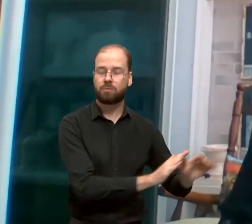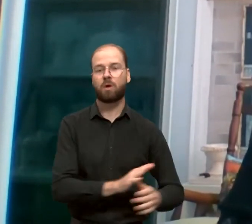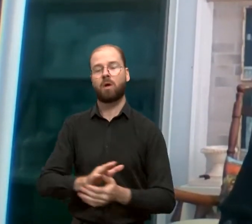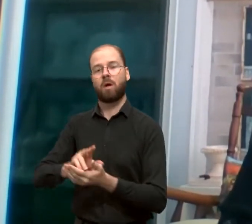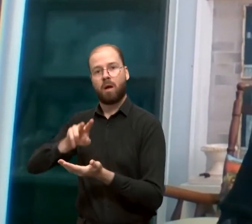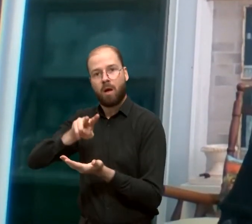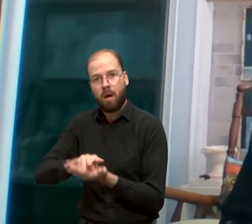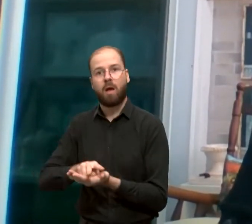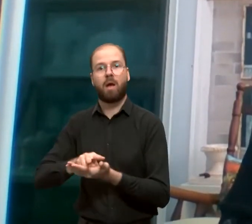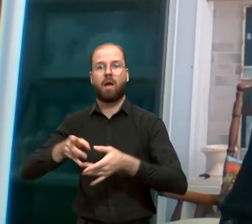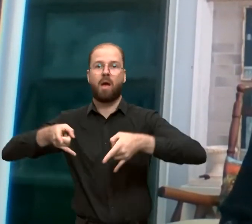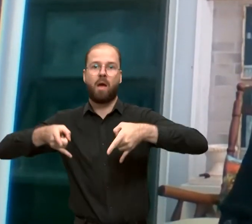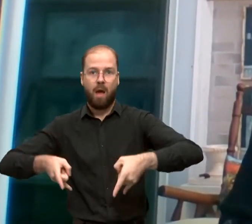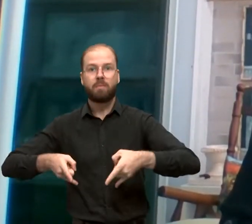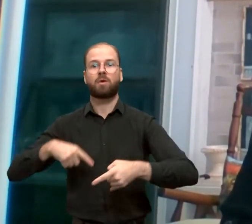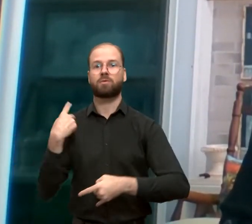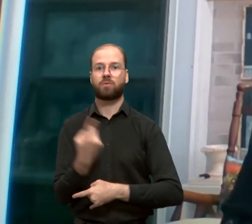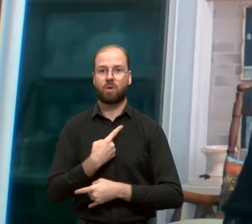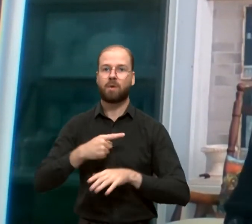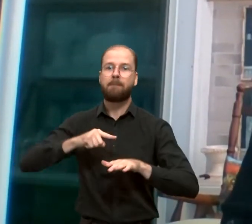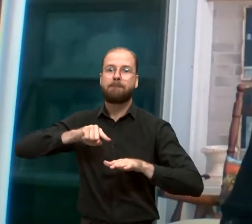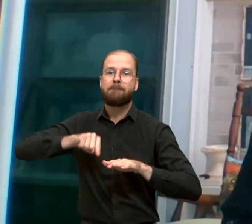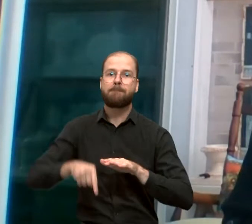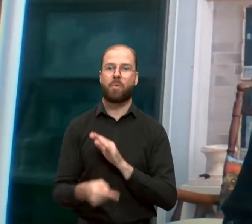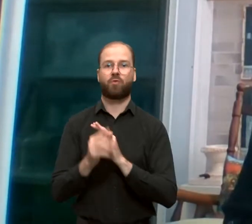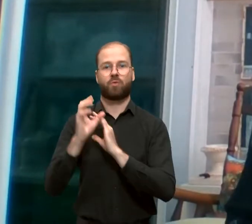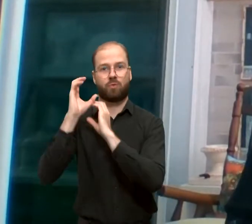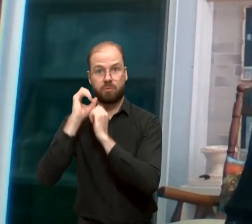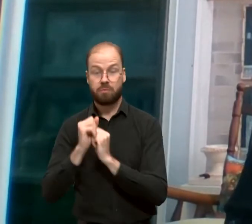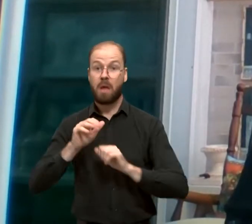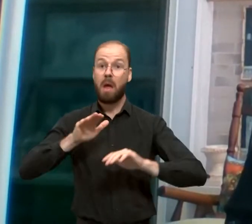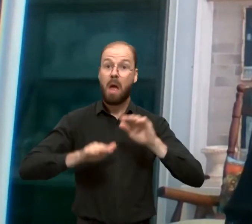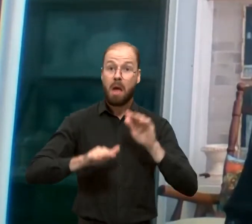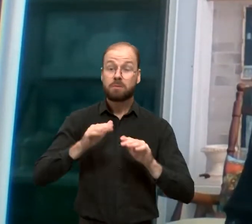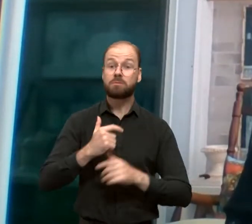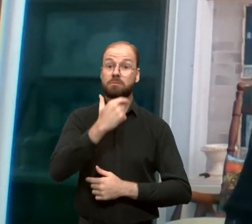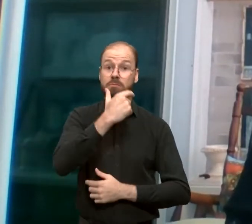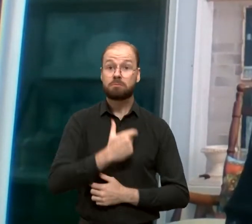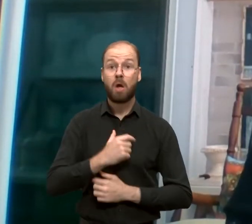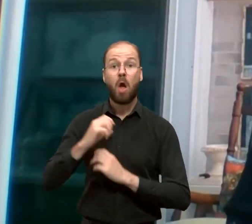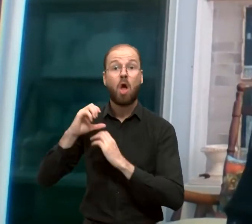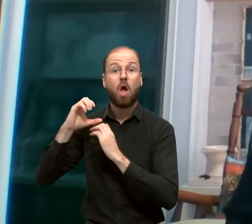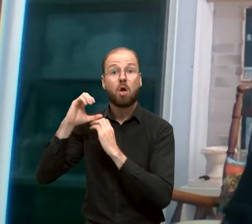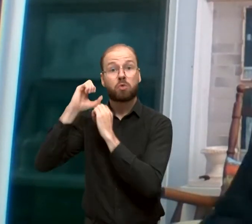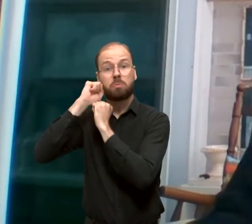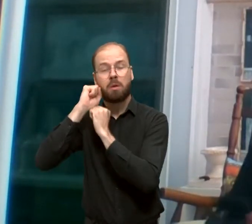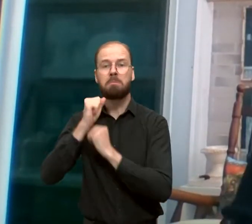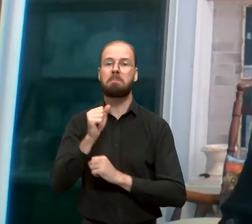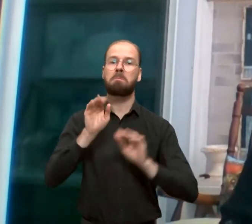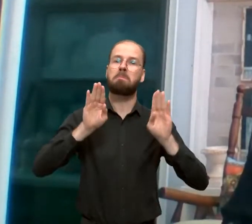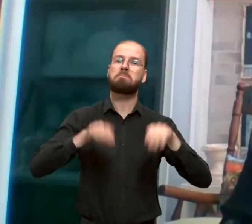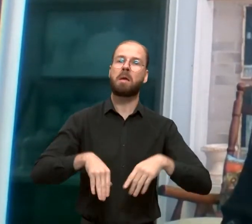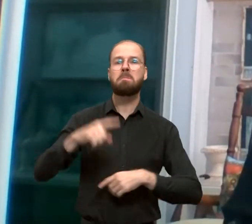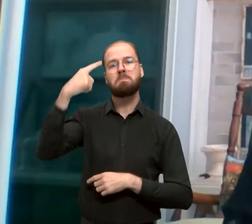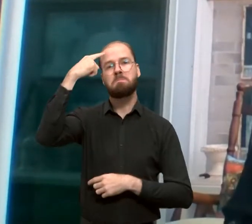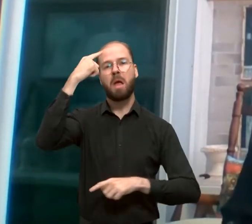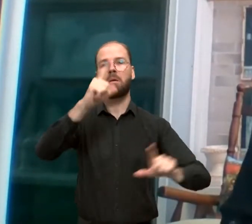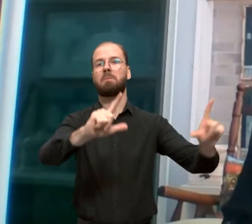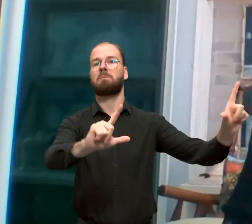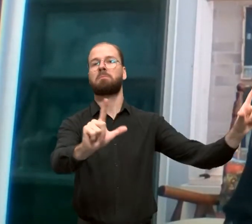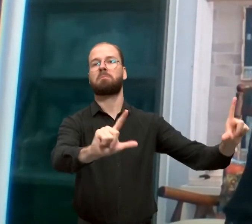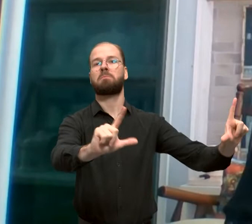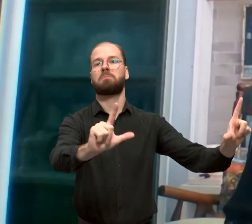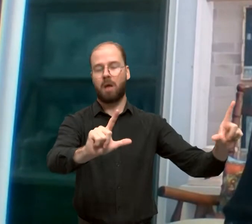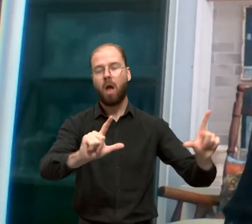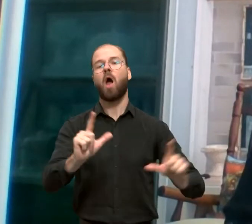o aprofundamento. Porque às vezes o paciente não tem dificuldade em dormir e ele acha que ele vai dormir fácil com a televisão ligada. Mas já